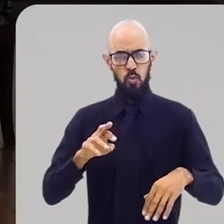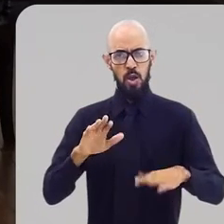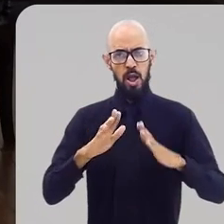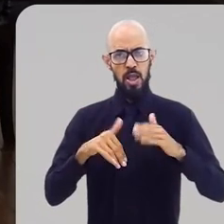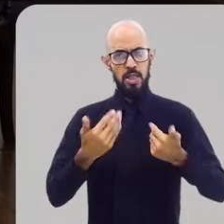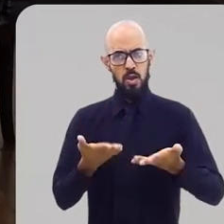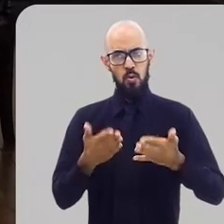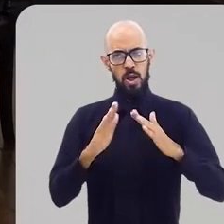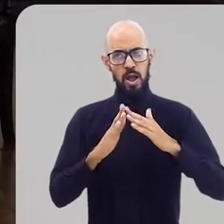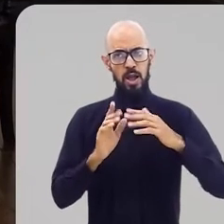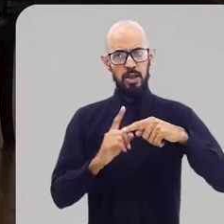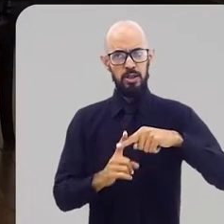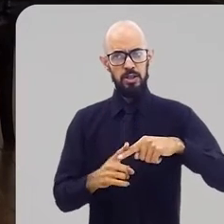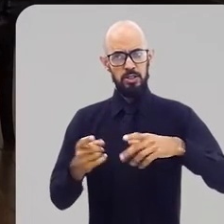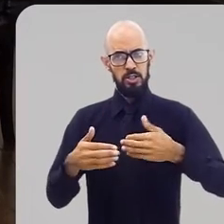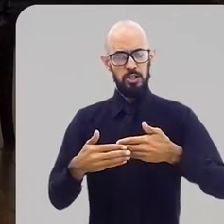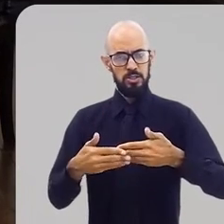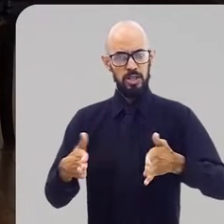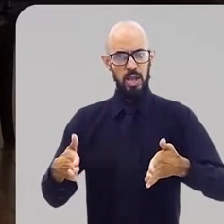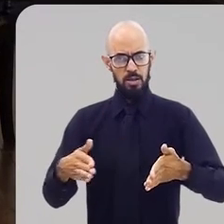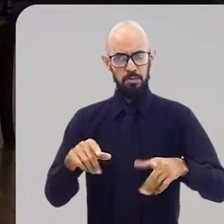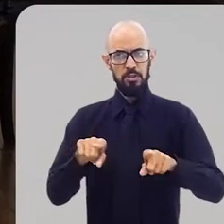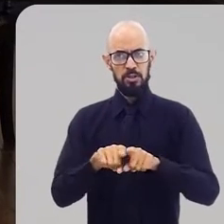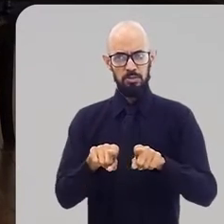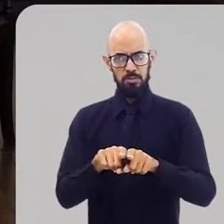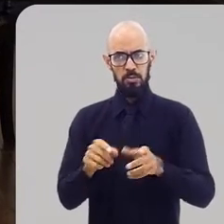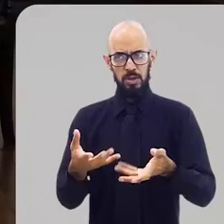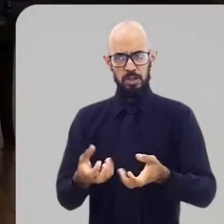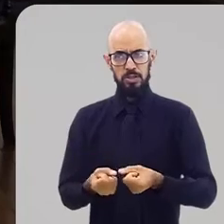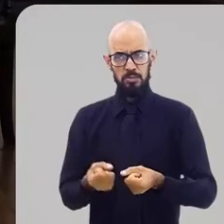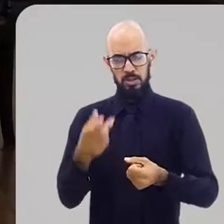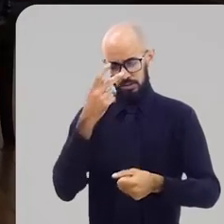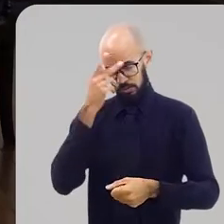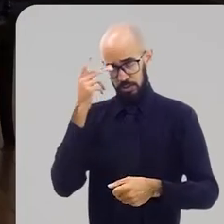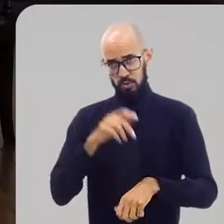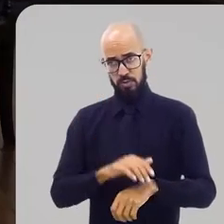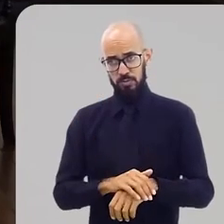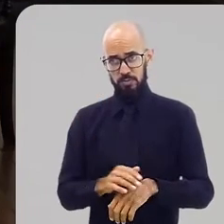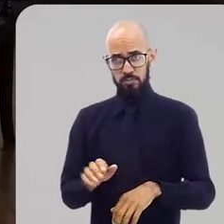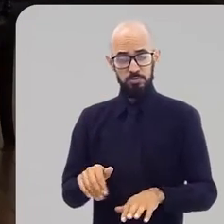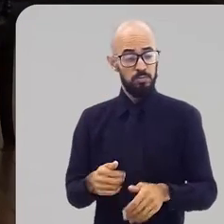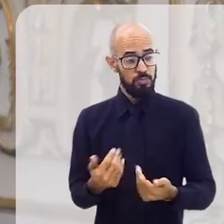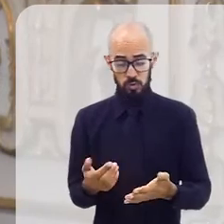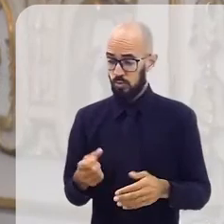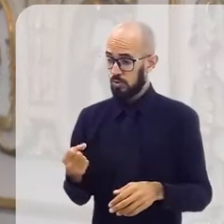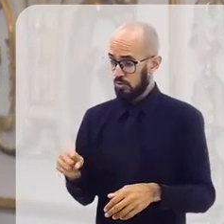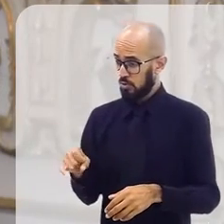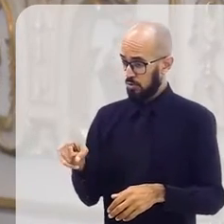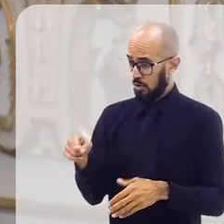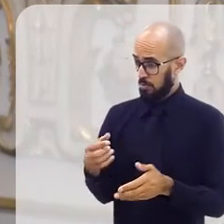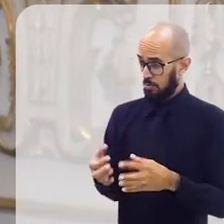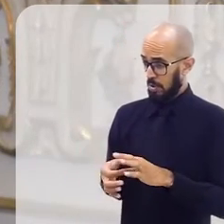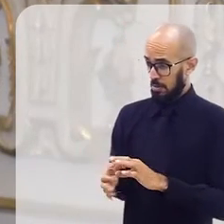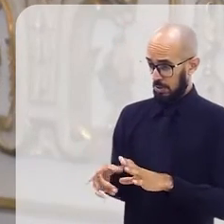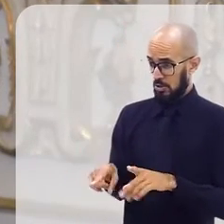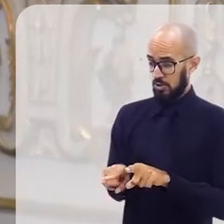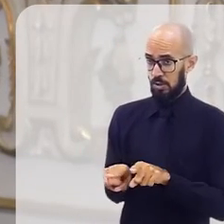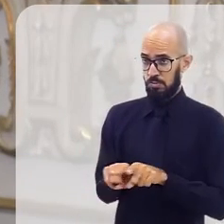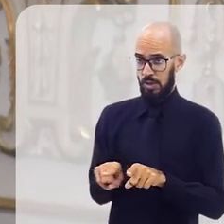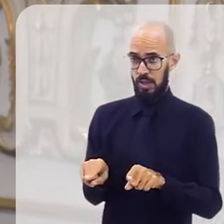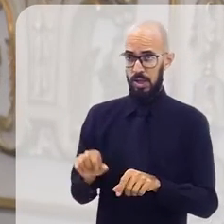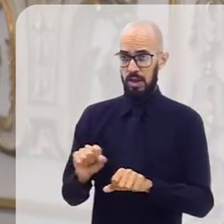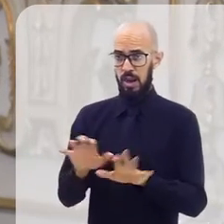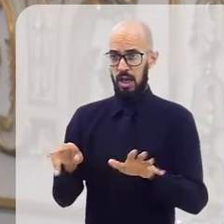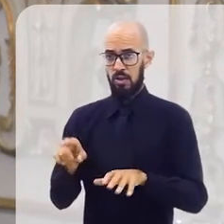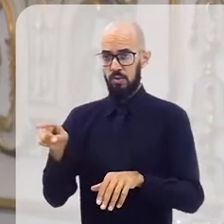então a igreja ela se abre é a para esta situação de fazer uma, explicando a